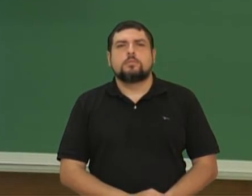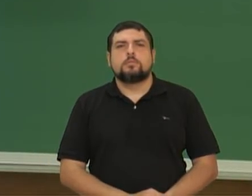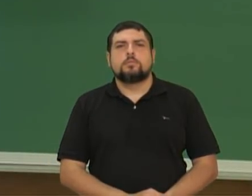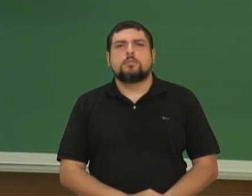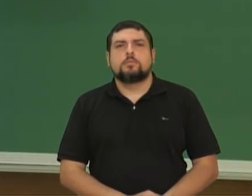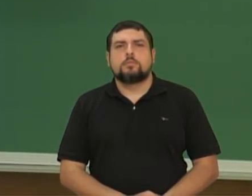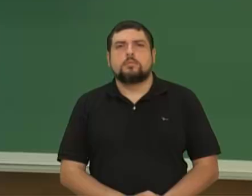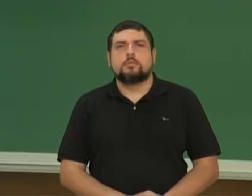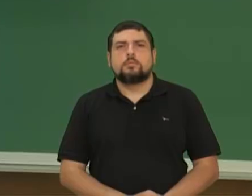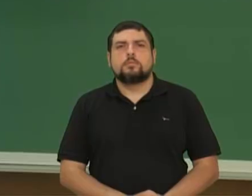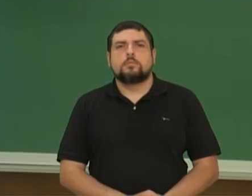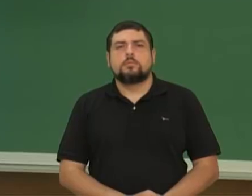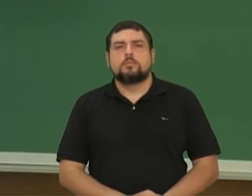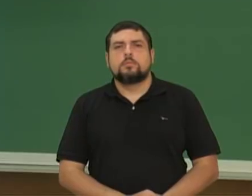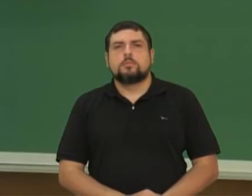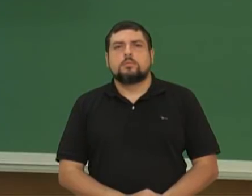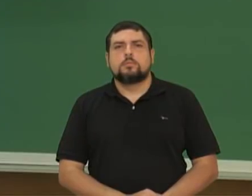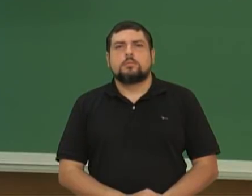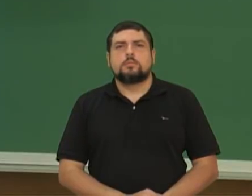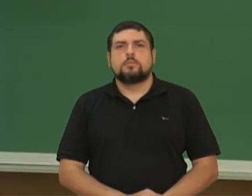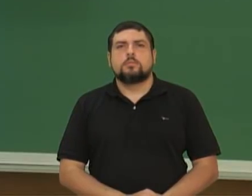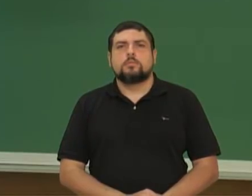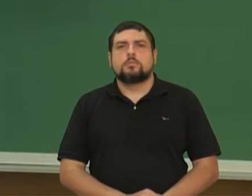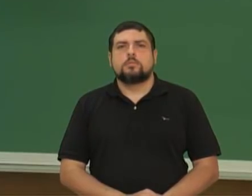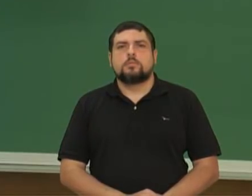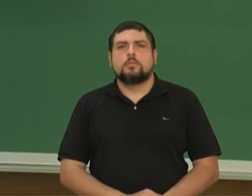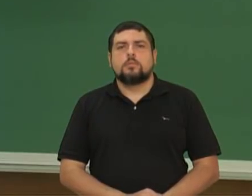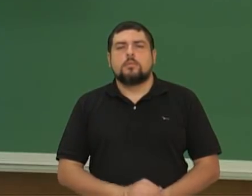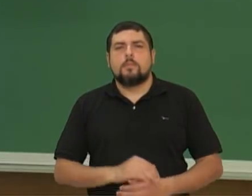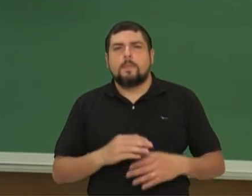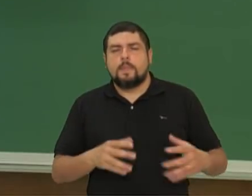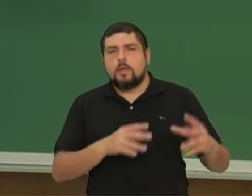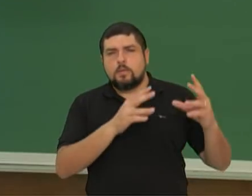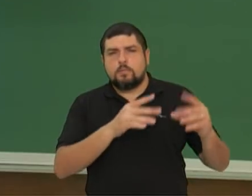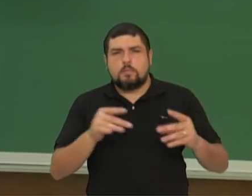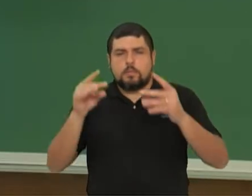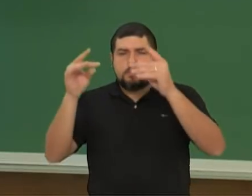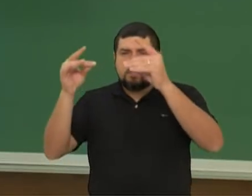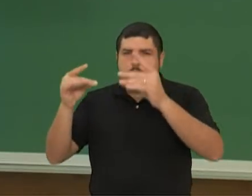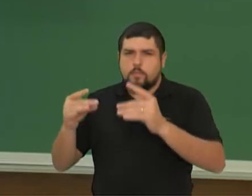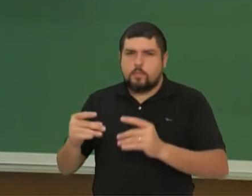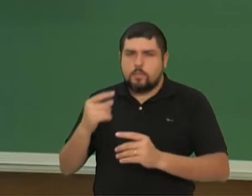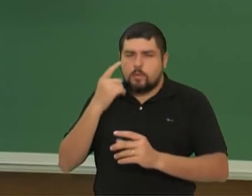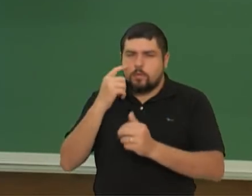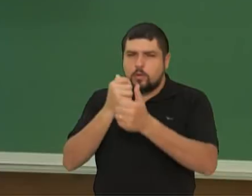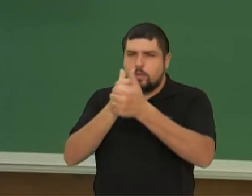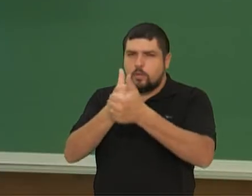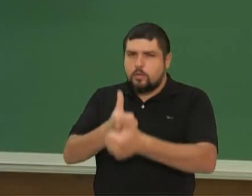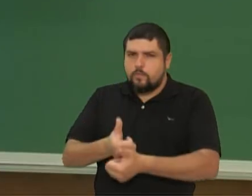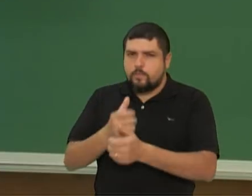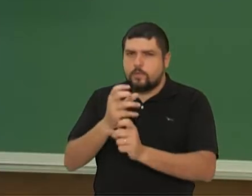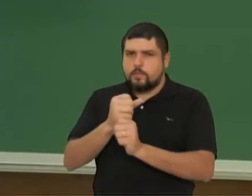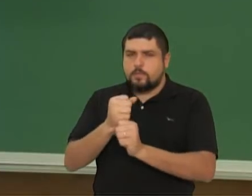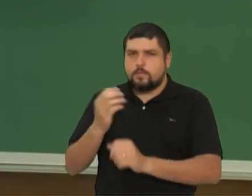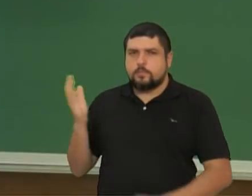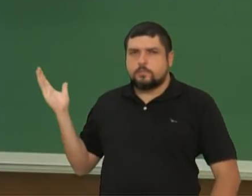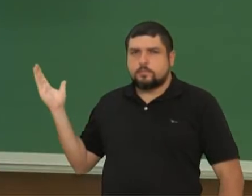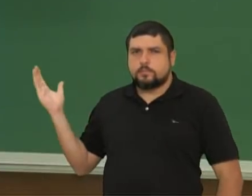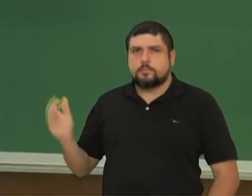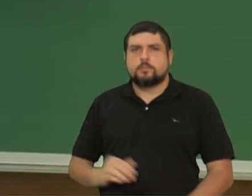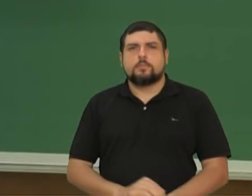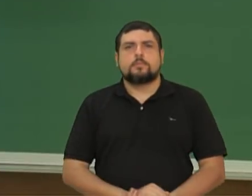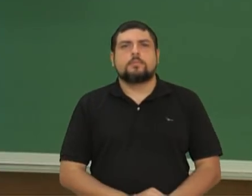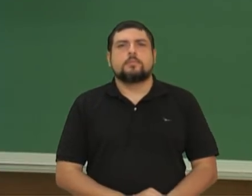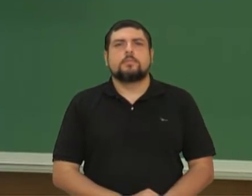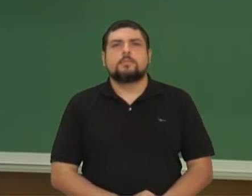todo um processo de resolver equação de primeiro grau. 1 passa somando. Aí 3 mais 1 fica um menos